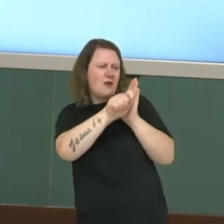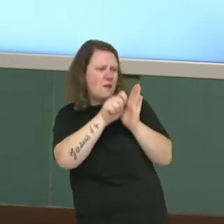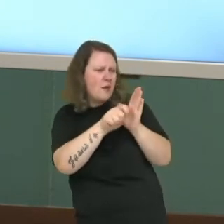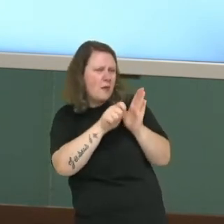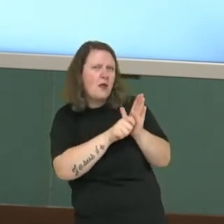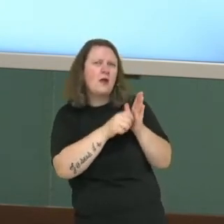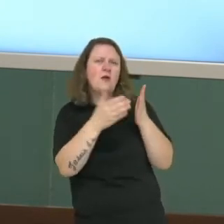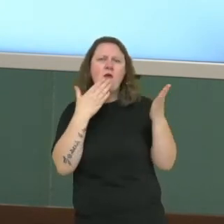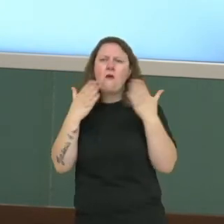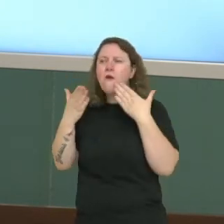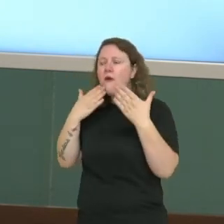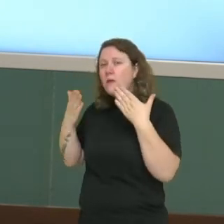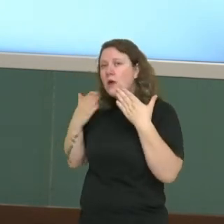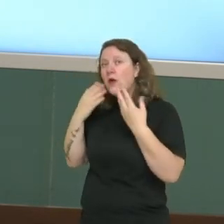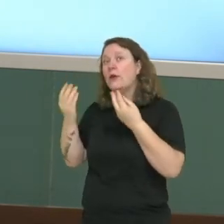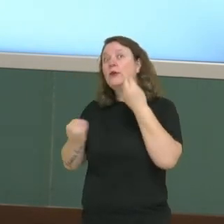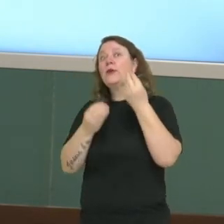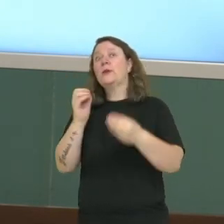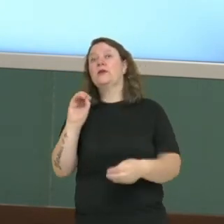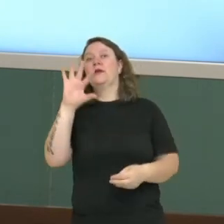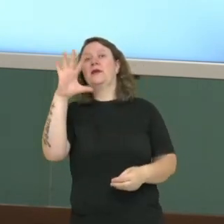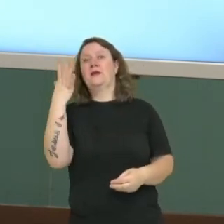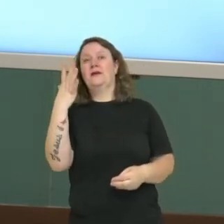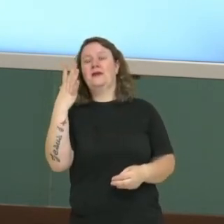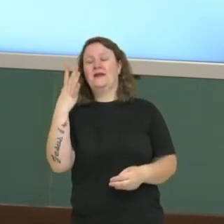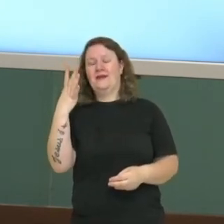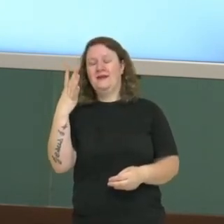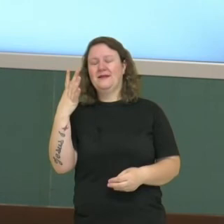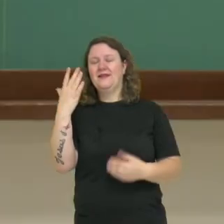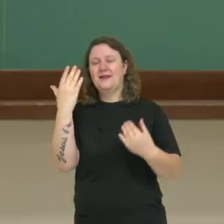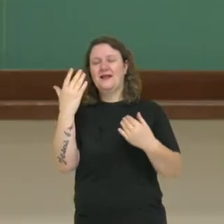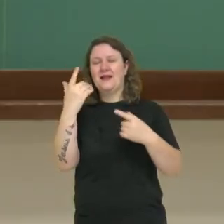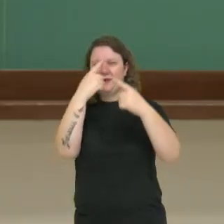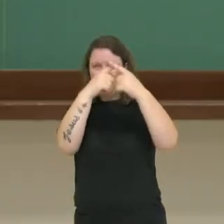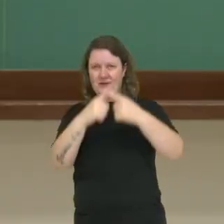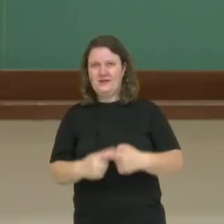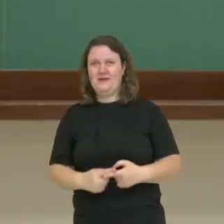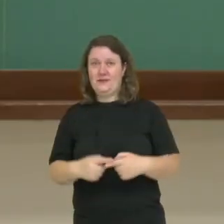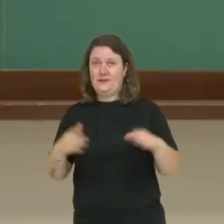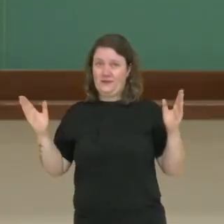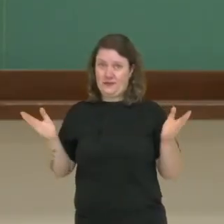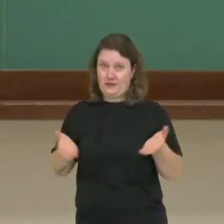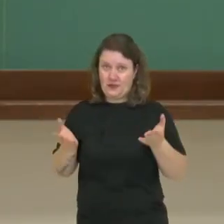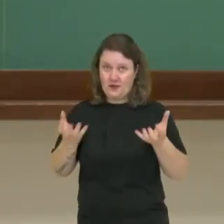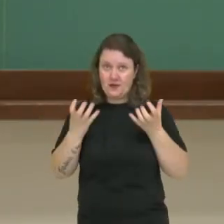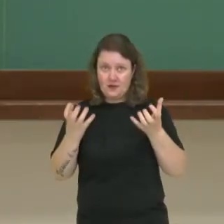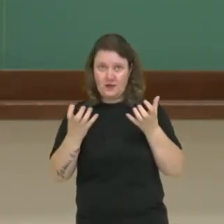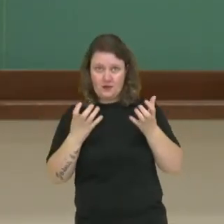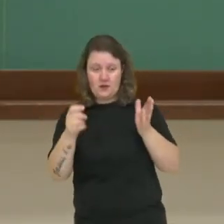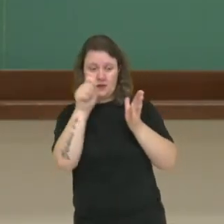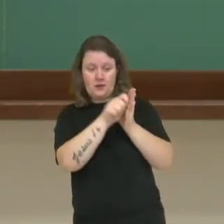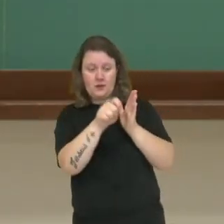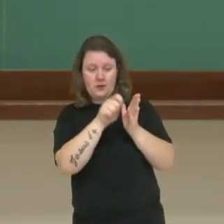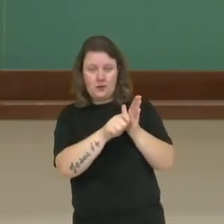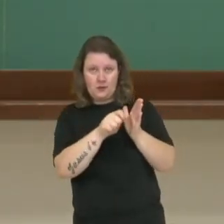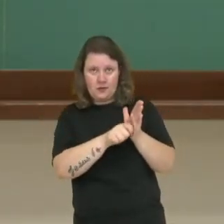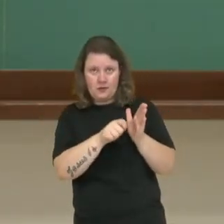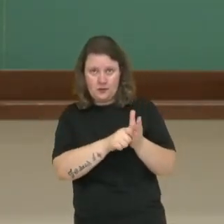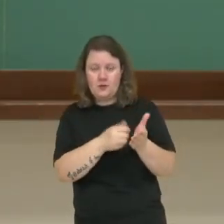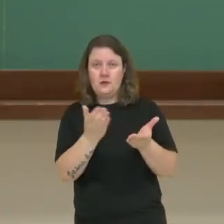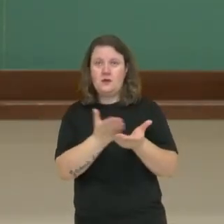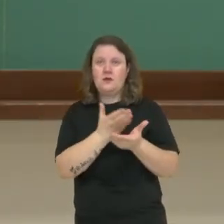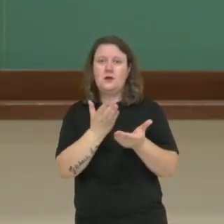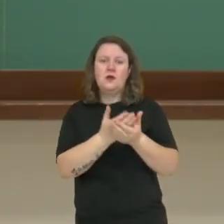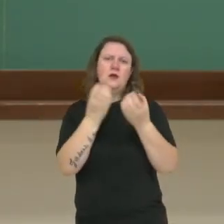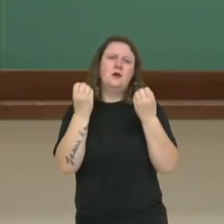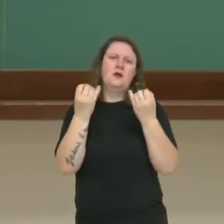as provas e as bicicletas do ciclismo de pista. Então agora eu quero que você faça aí as suas anotações, descreva